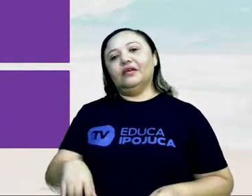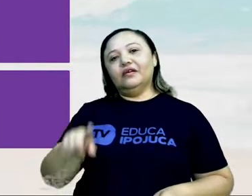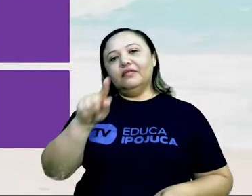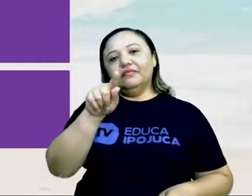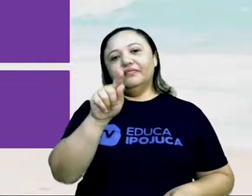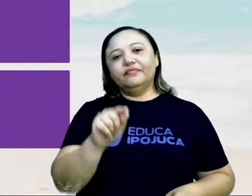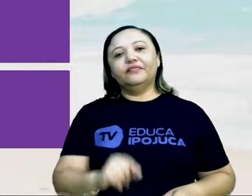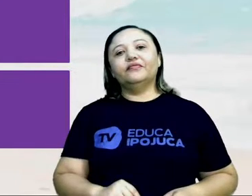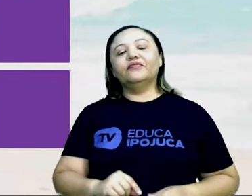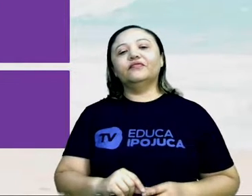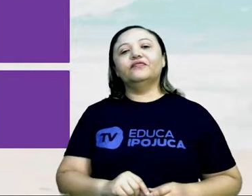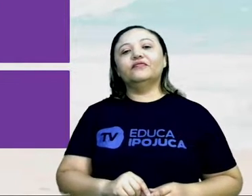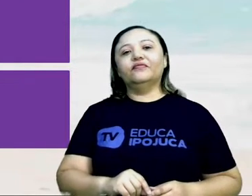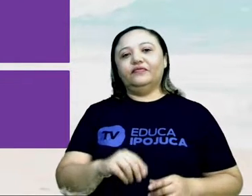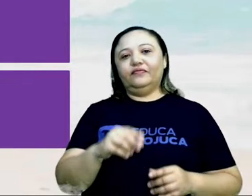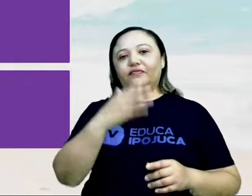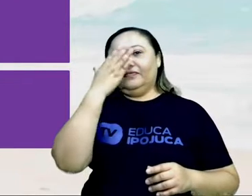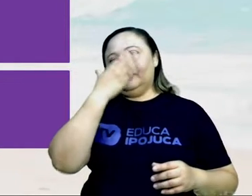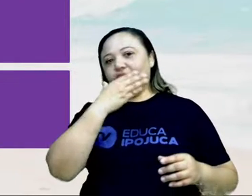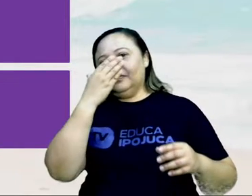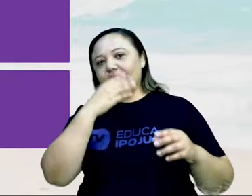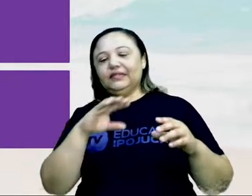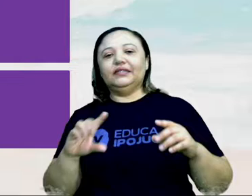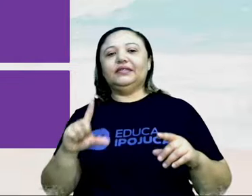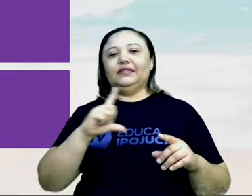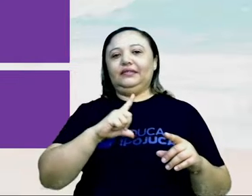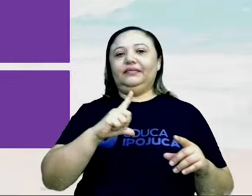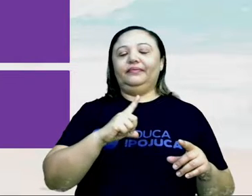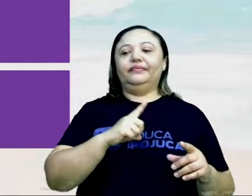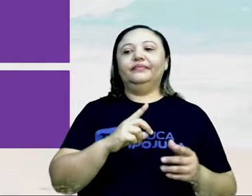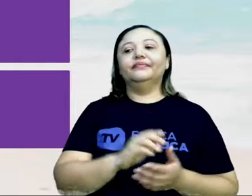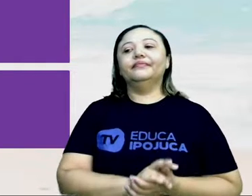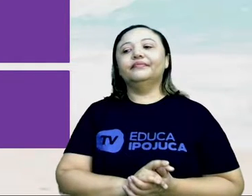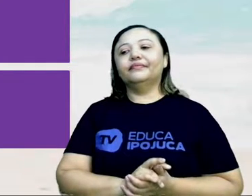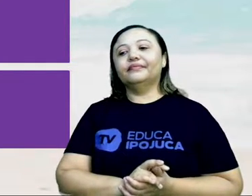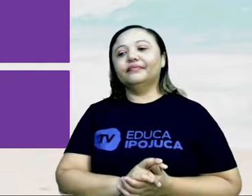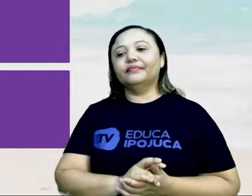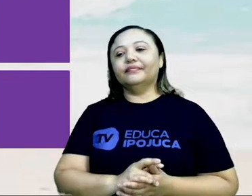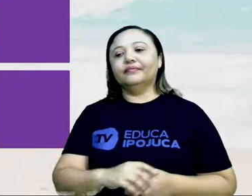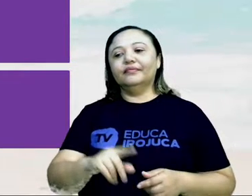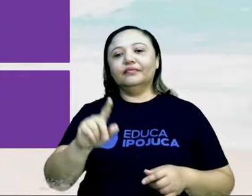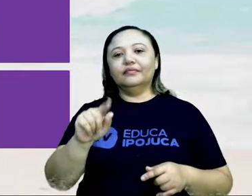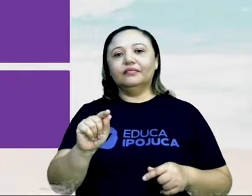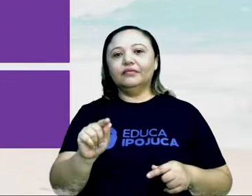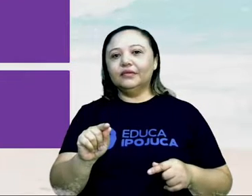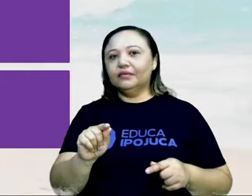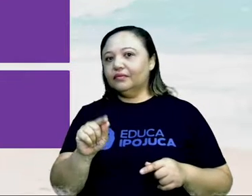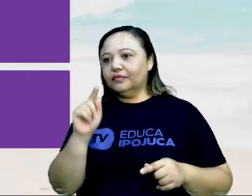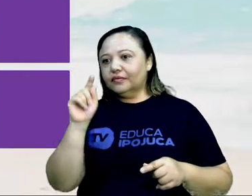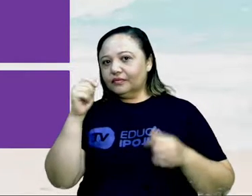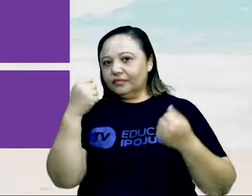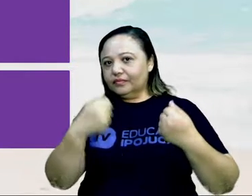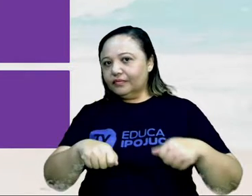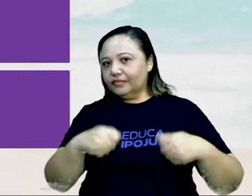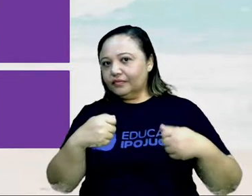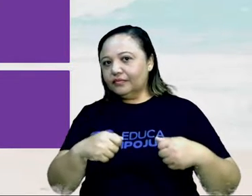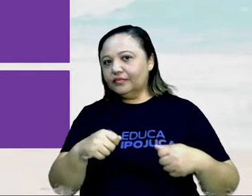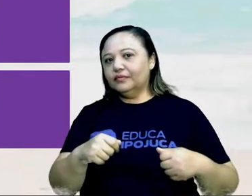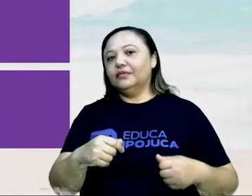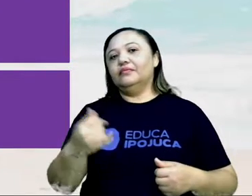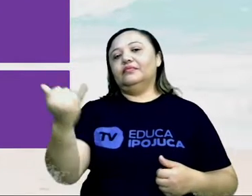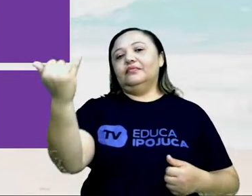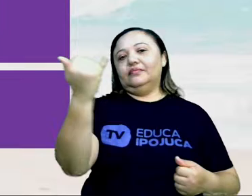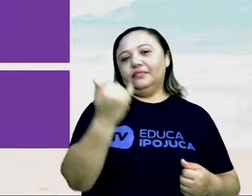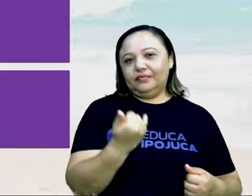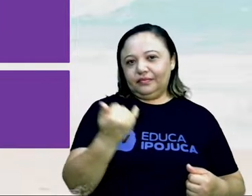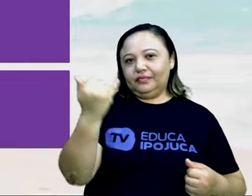por vocês está? A gente está distante fisicamente, então vocês vão precisar me dizer a